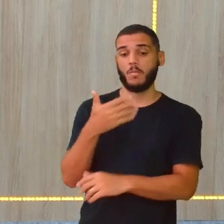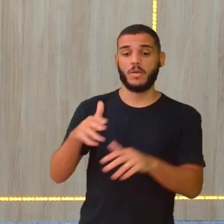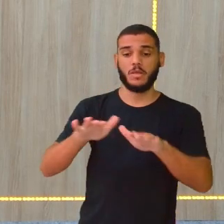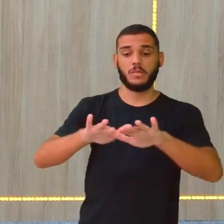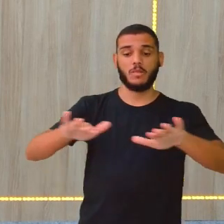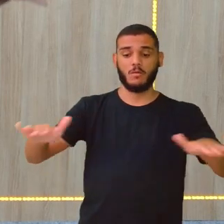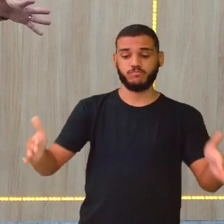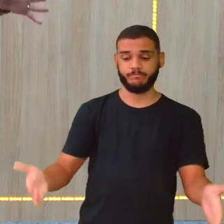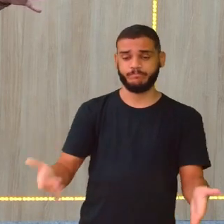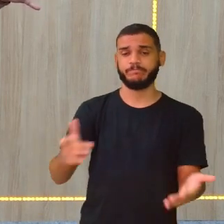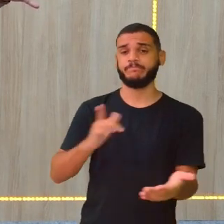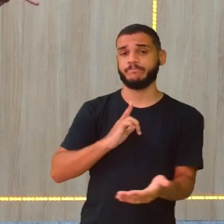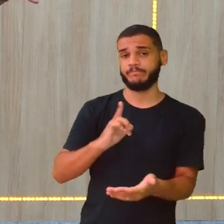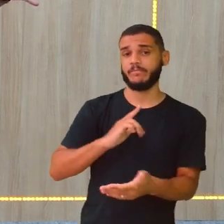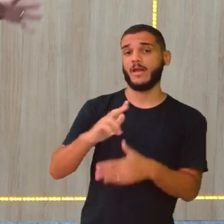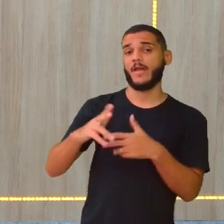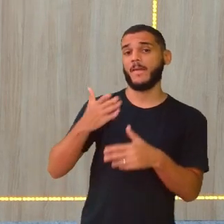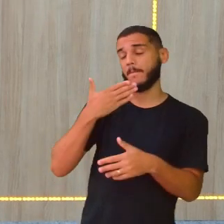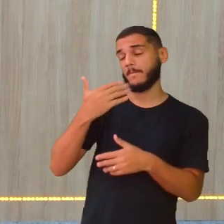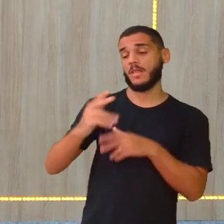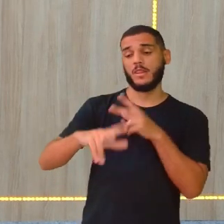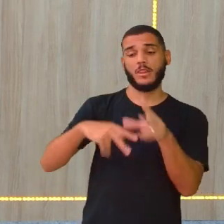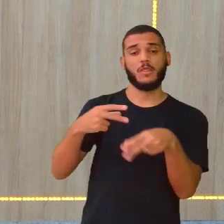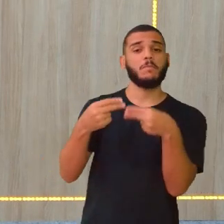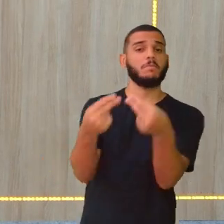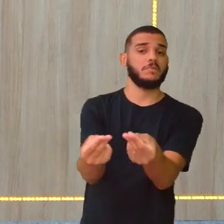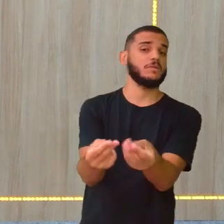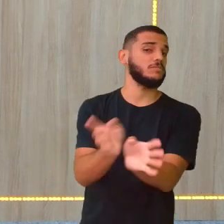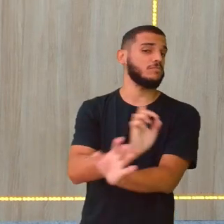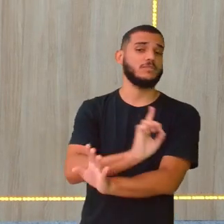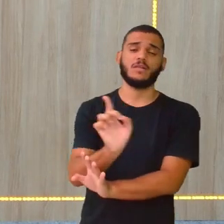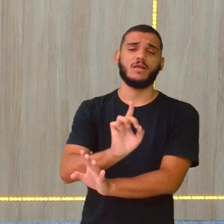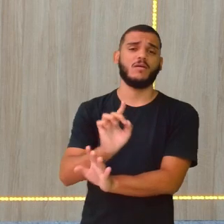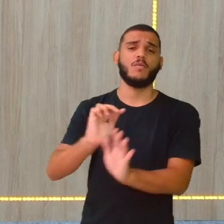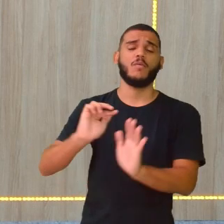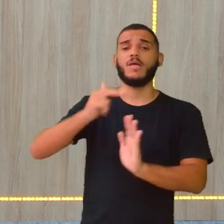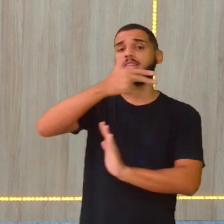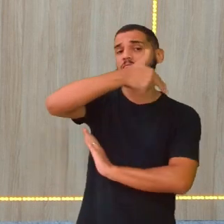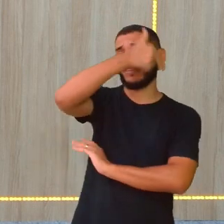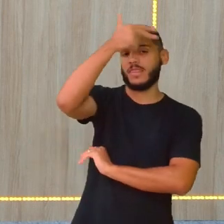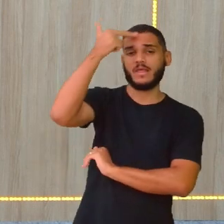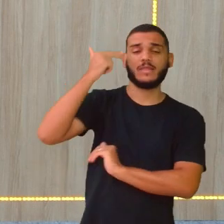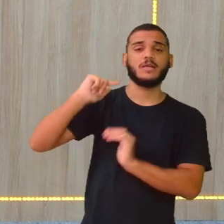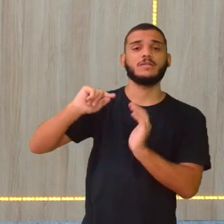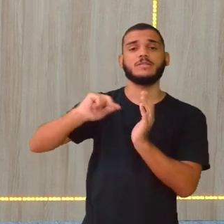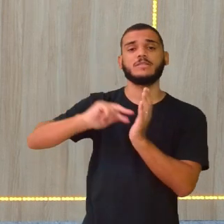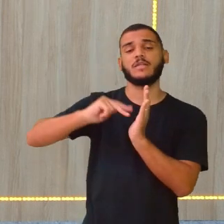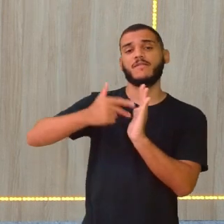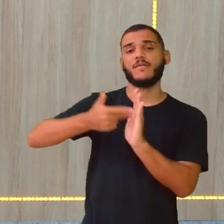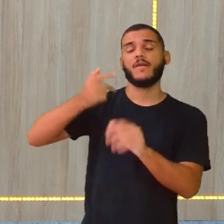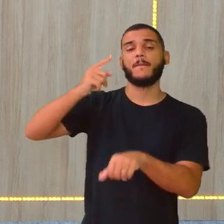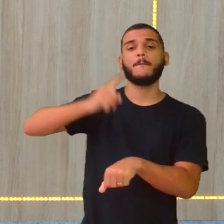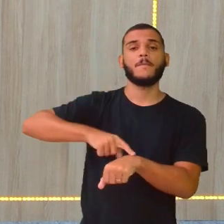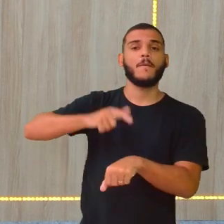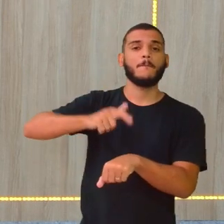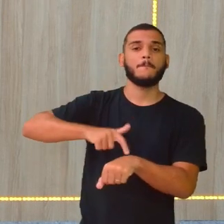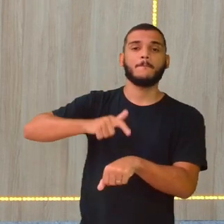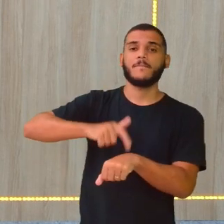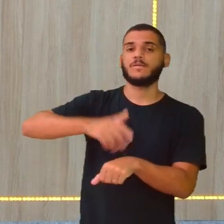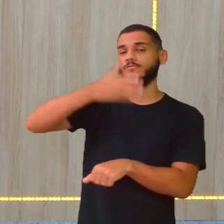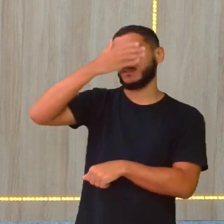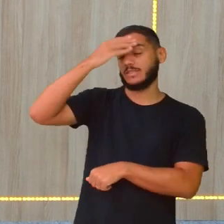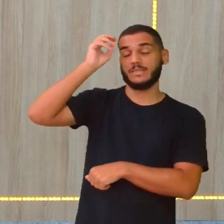representa os melhores presentes, representa momentos que serão inesquecíveis